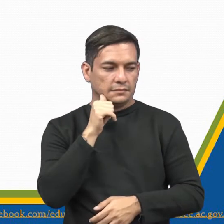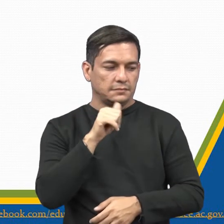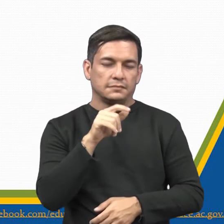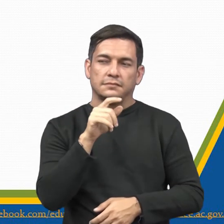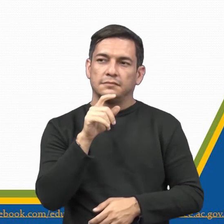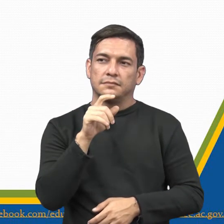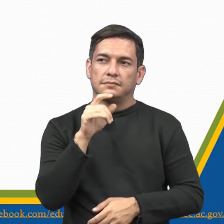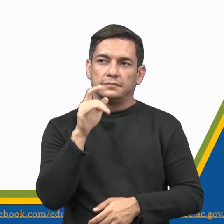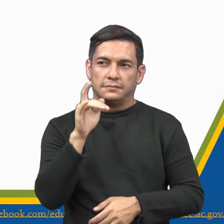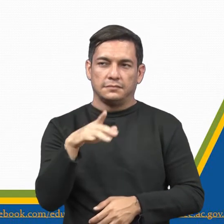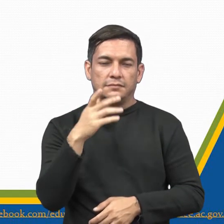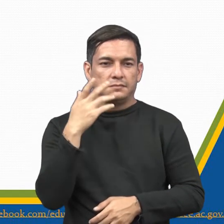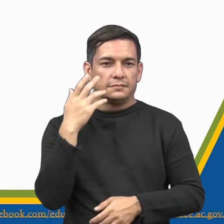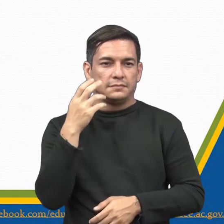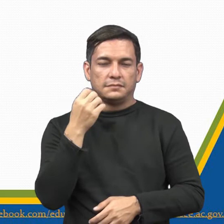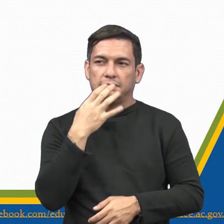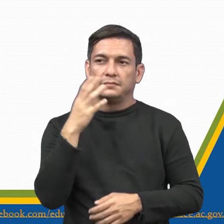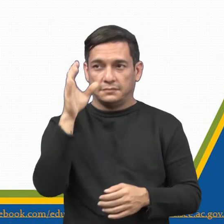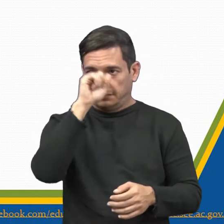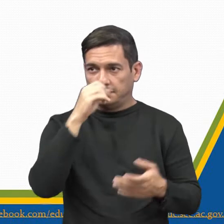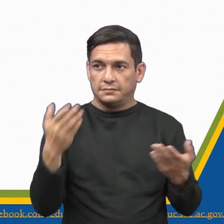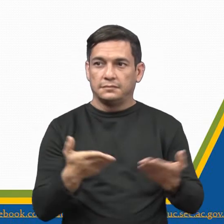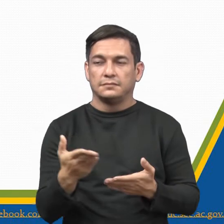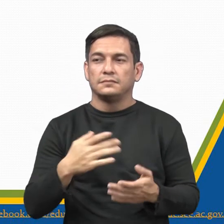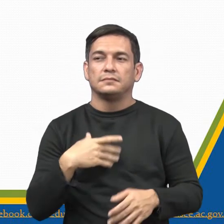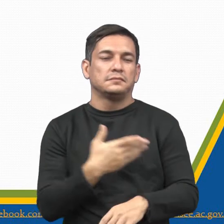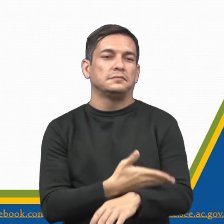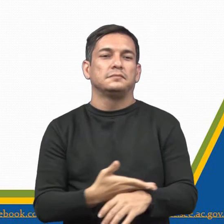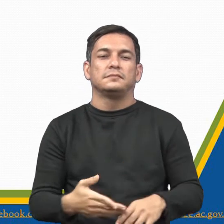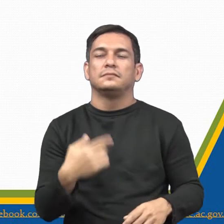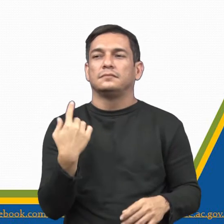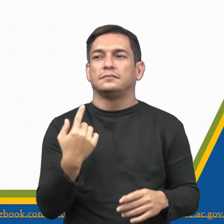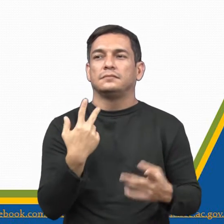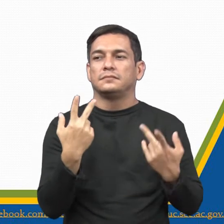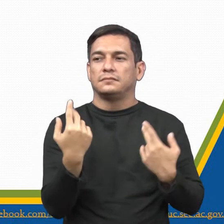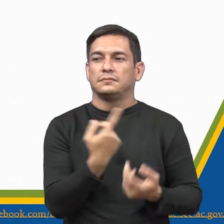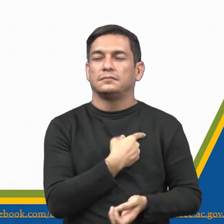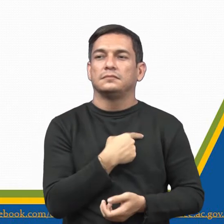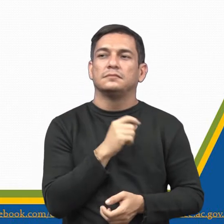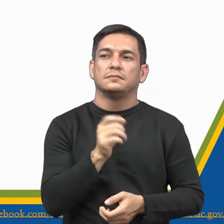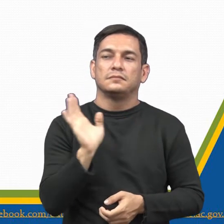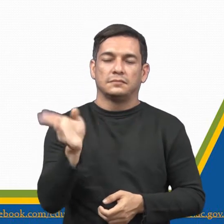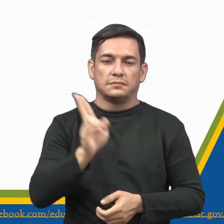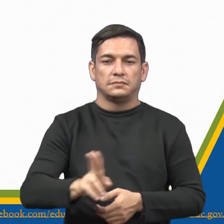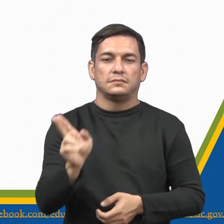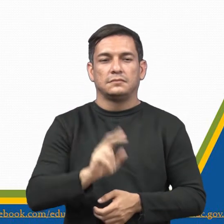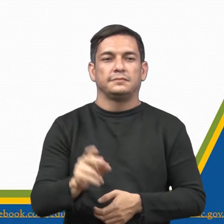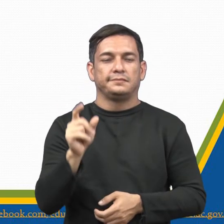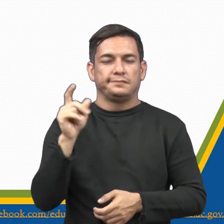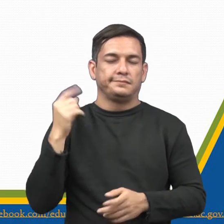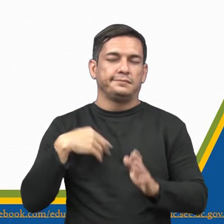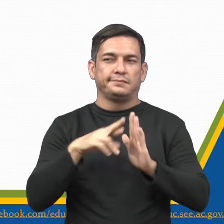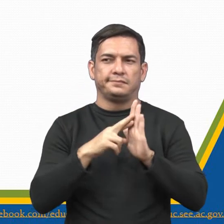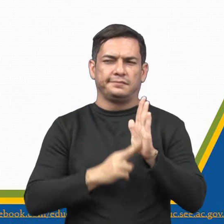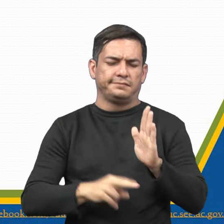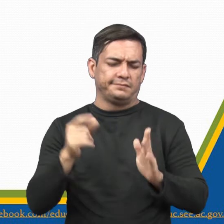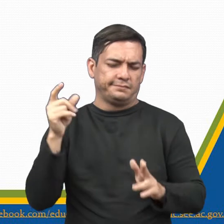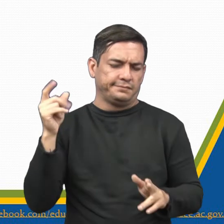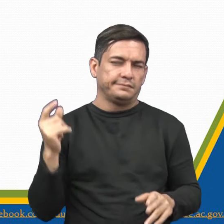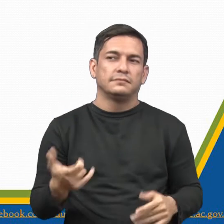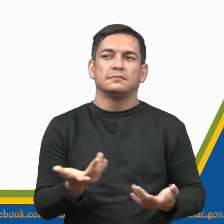moleza, estão aprendendo agora. Não tem os vícios da gente que já usa as antigas regras faz